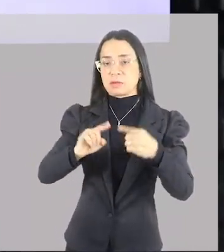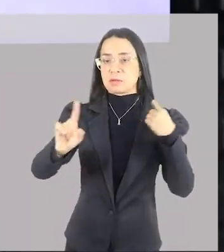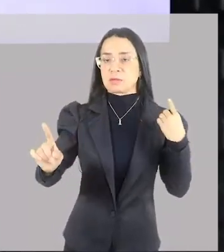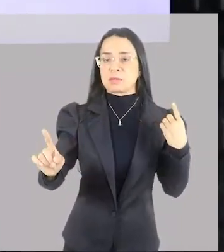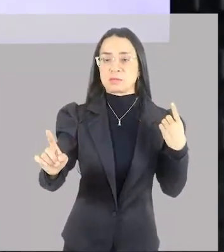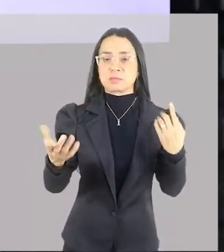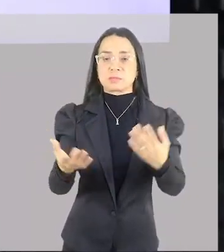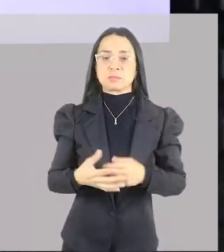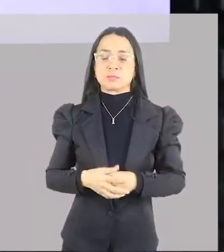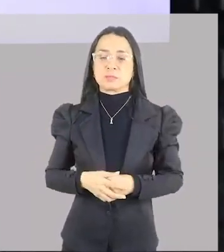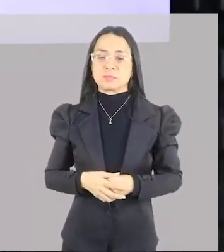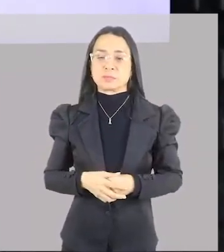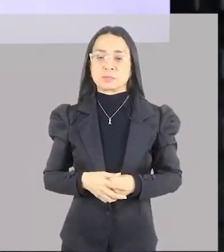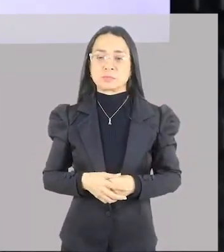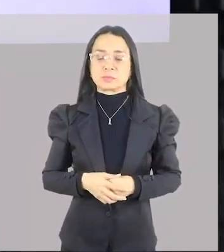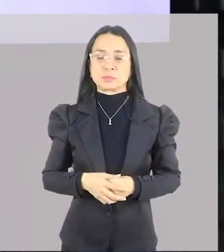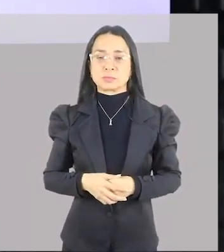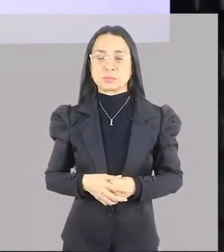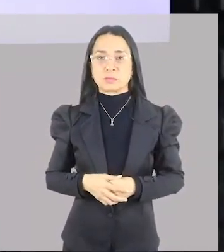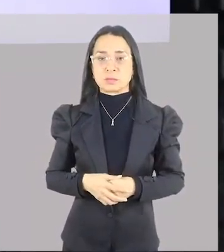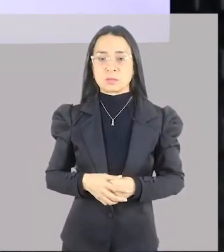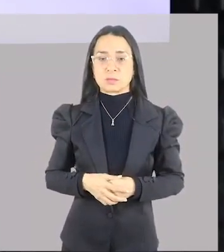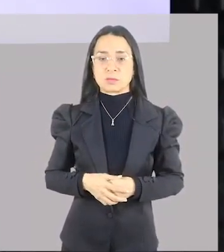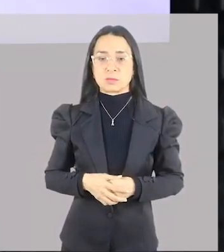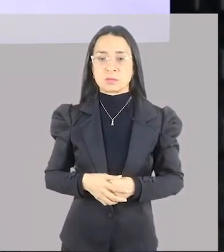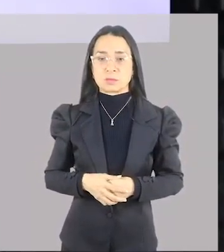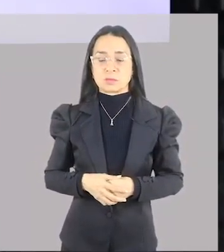de símbolo, de imagens que estão ali